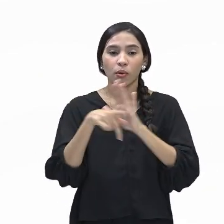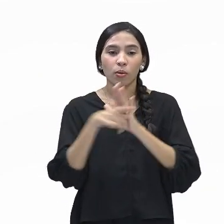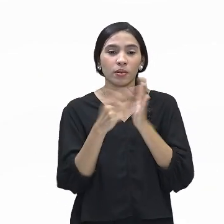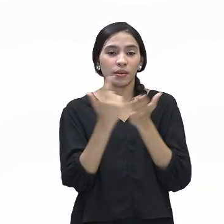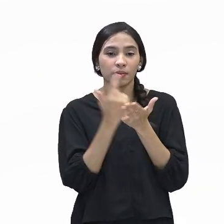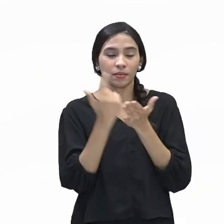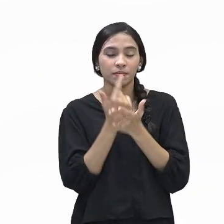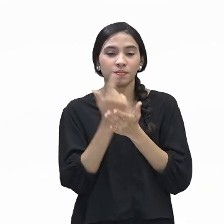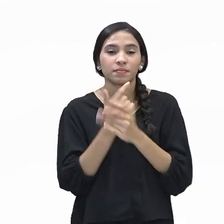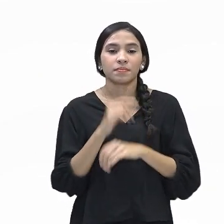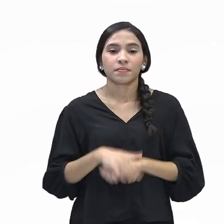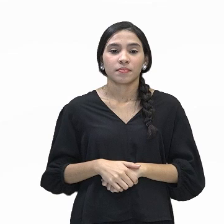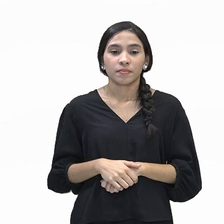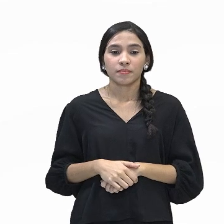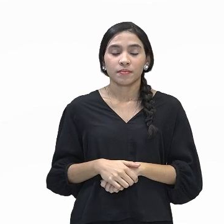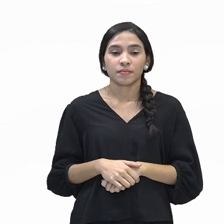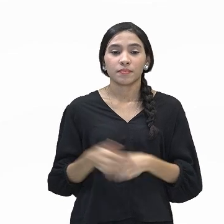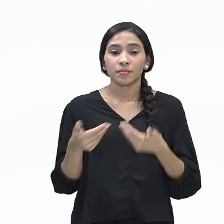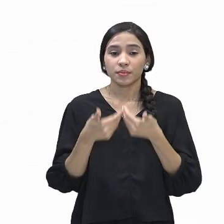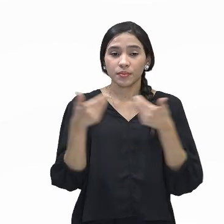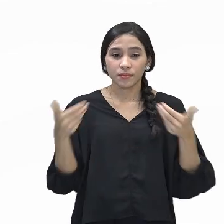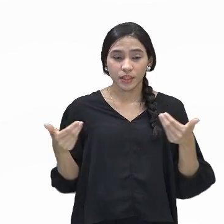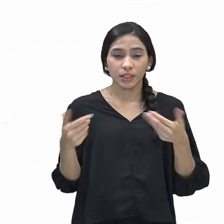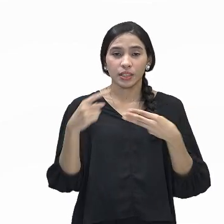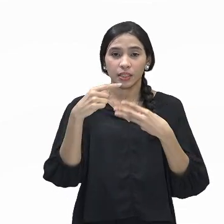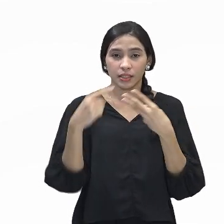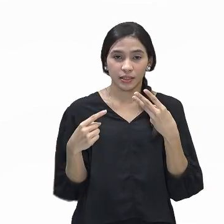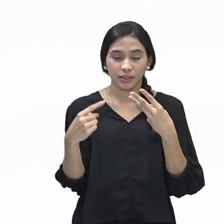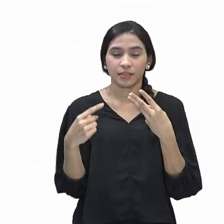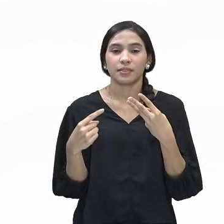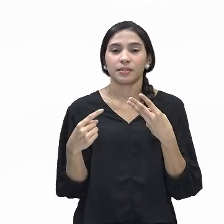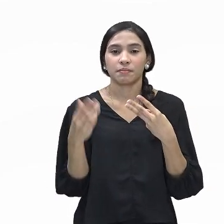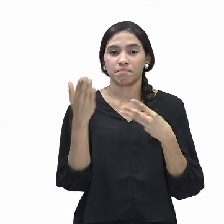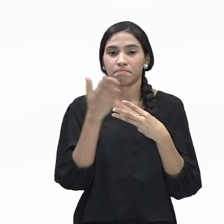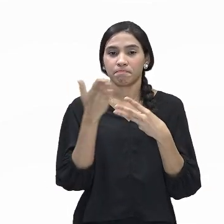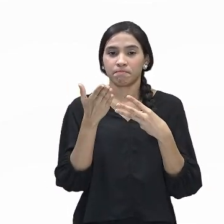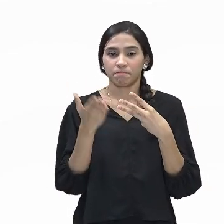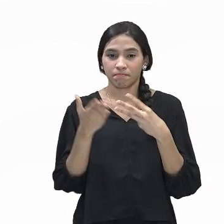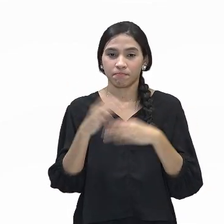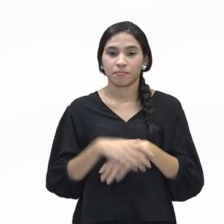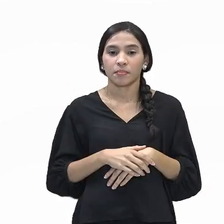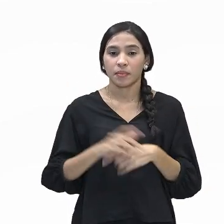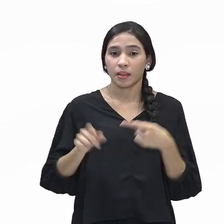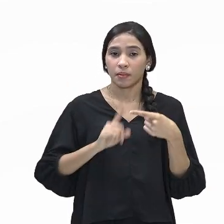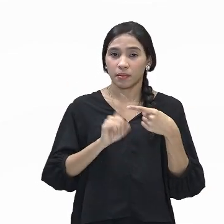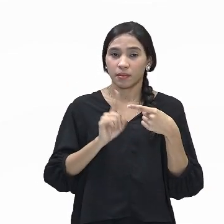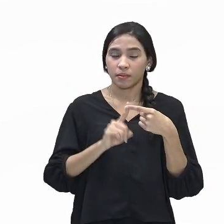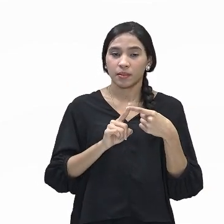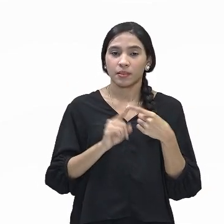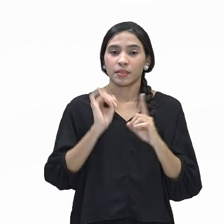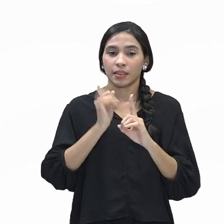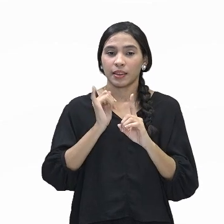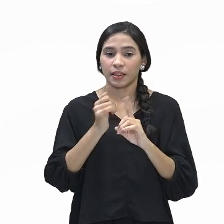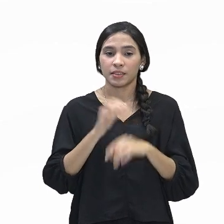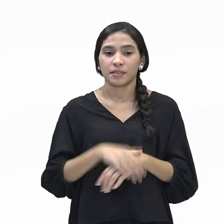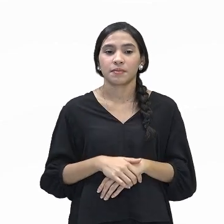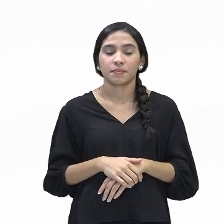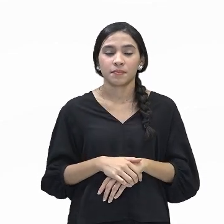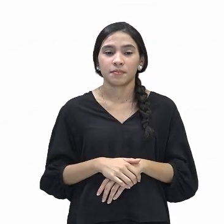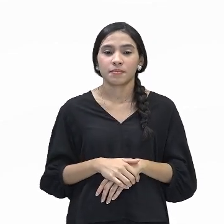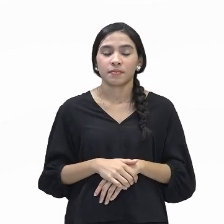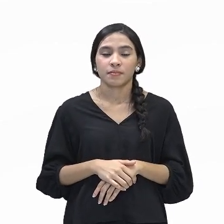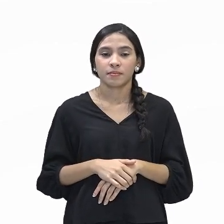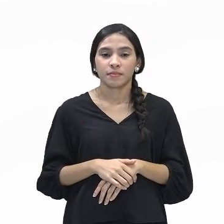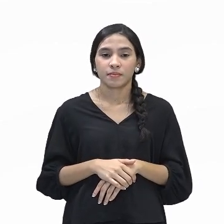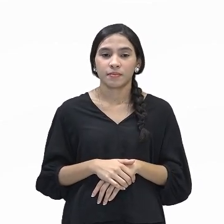A Hora da Estrela, ela é dividida assim praticamente em 3 partes nessa narrativa. A primeira narrativa, onde aparece o narrador, ele contando